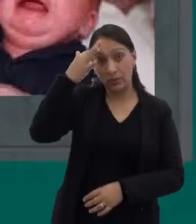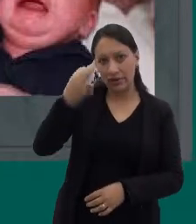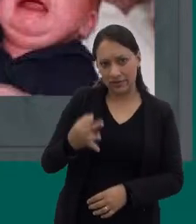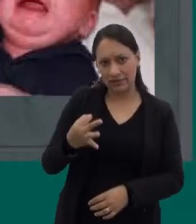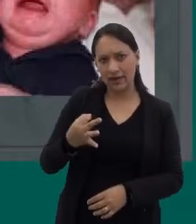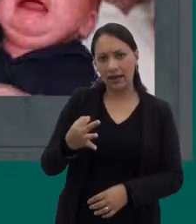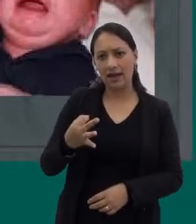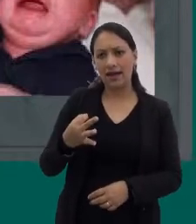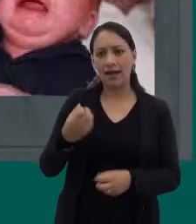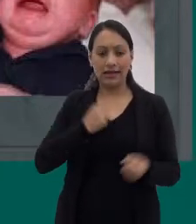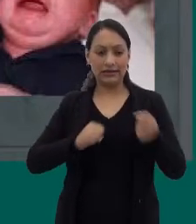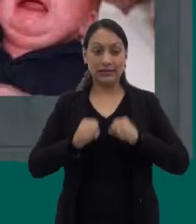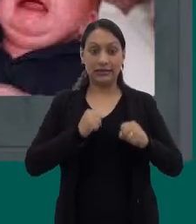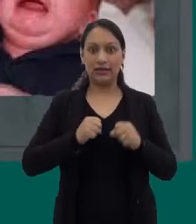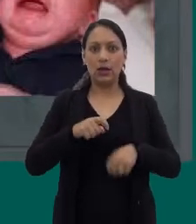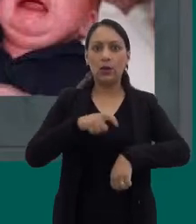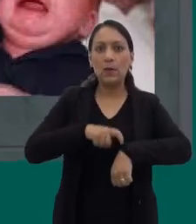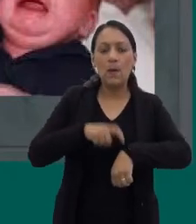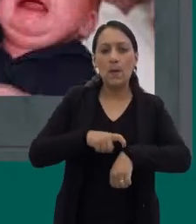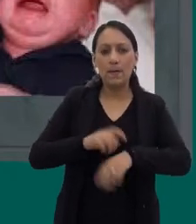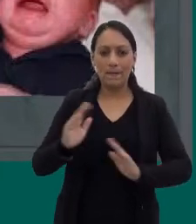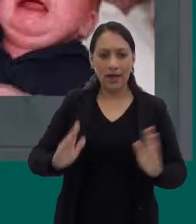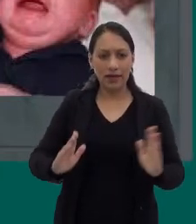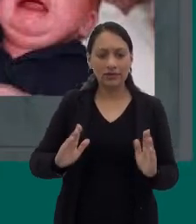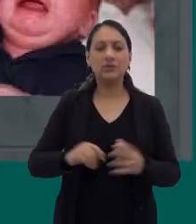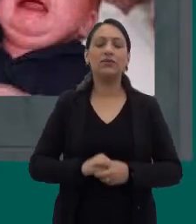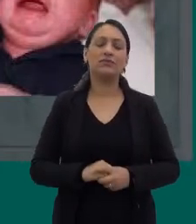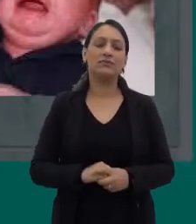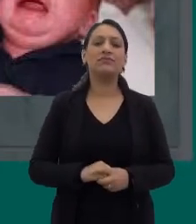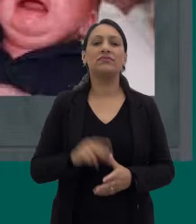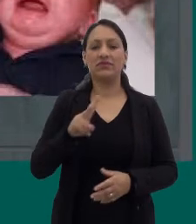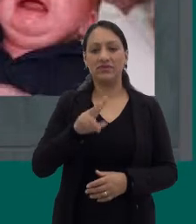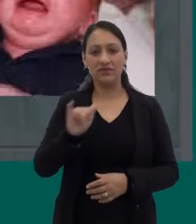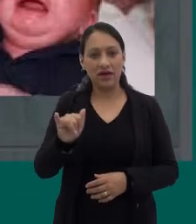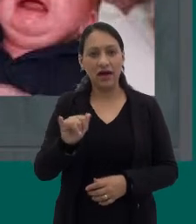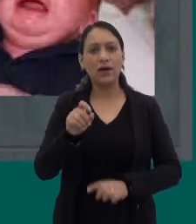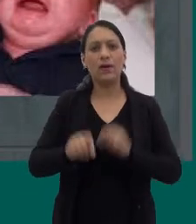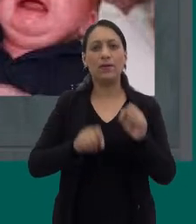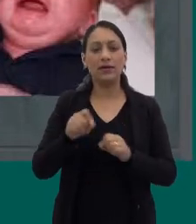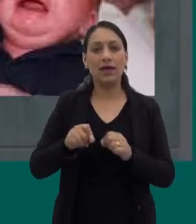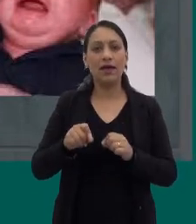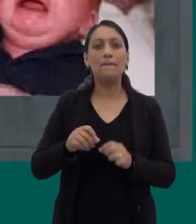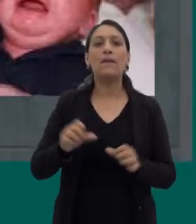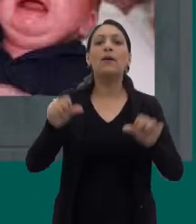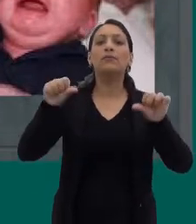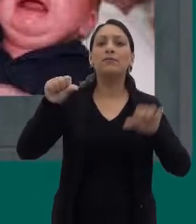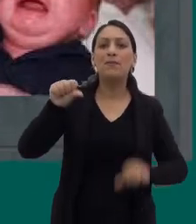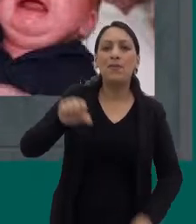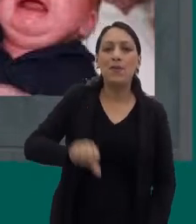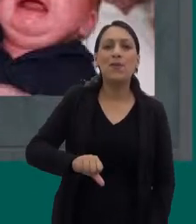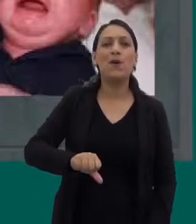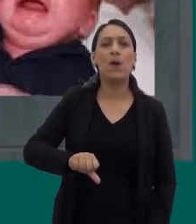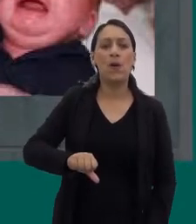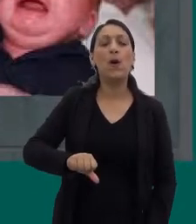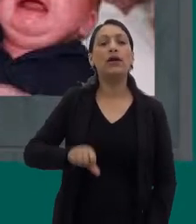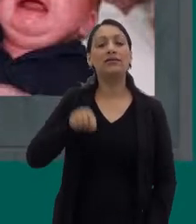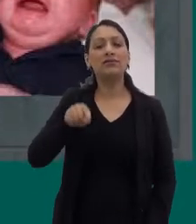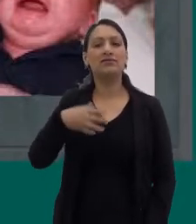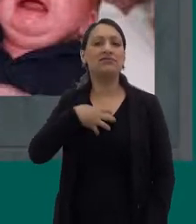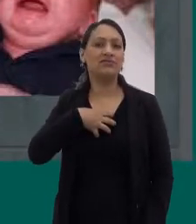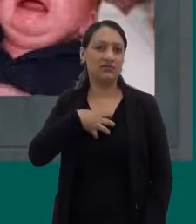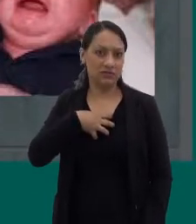a ansiedade do momento, né, vai experienciando uma piora nessa